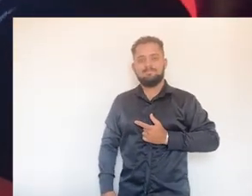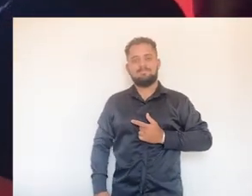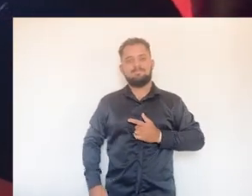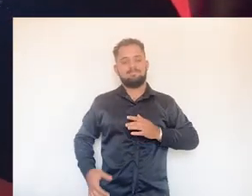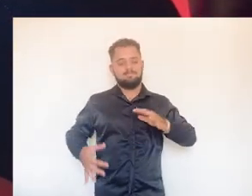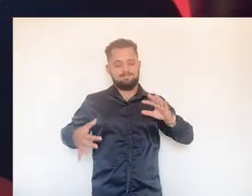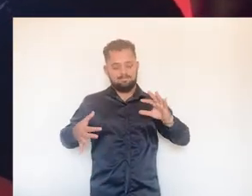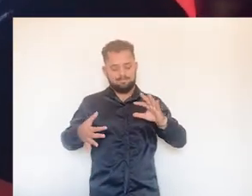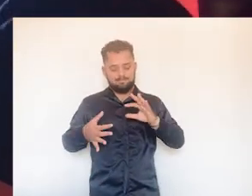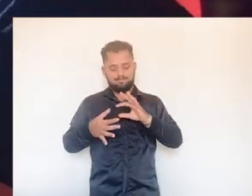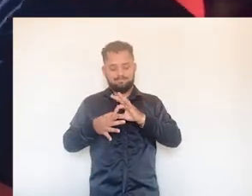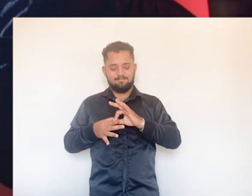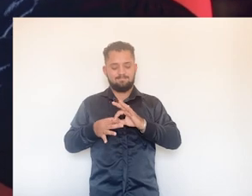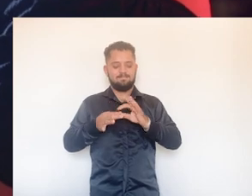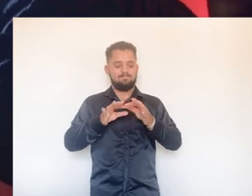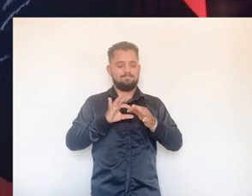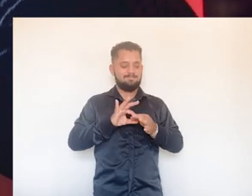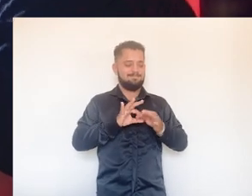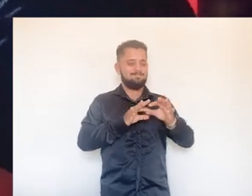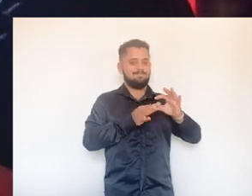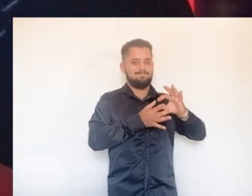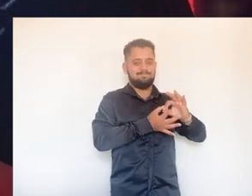Conexões